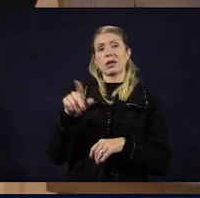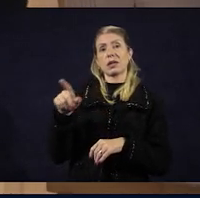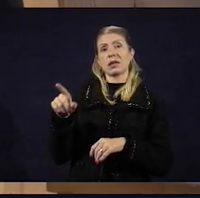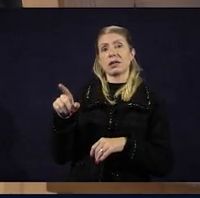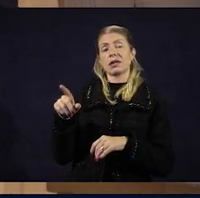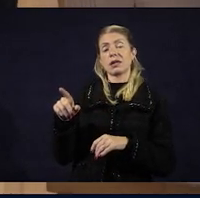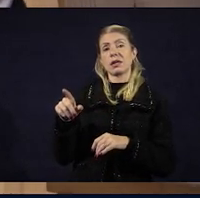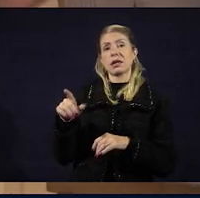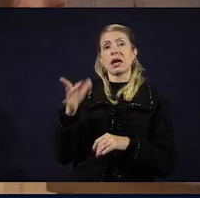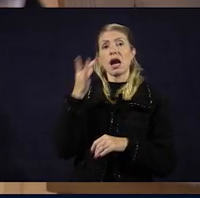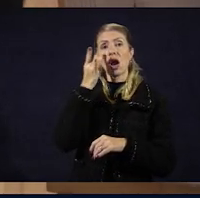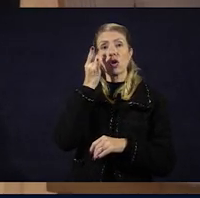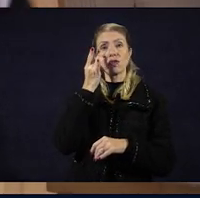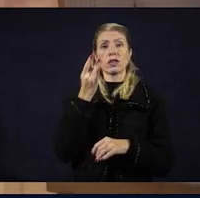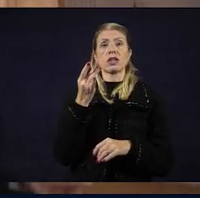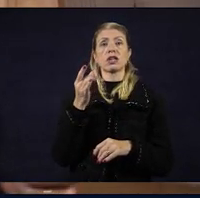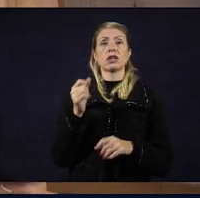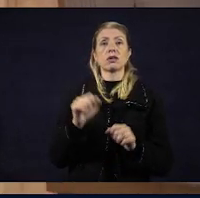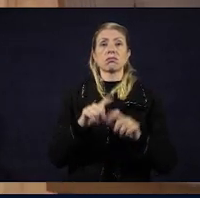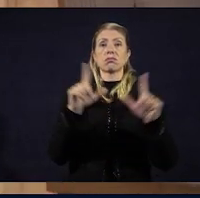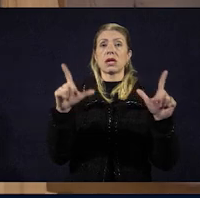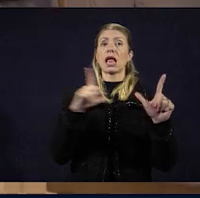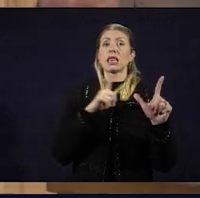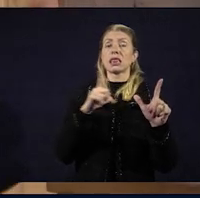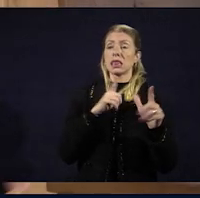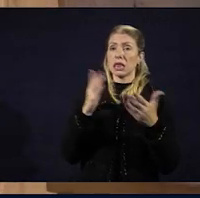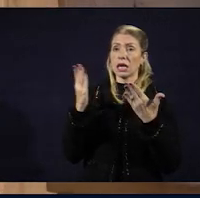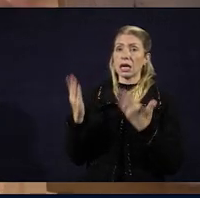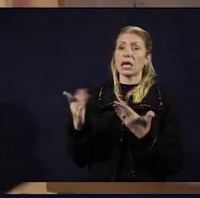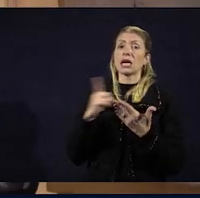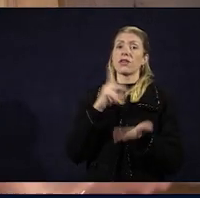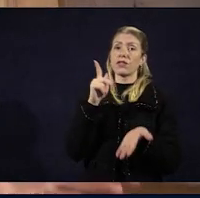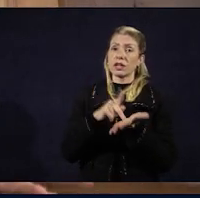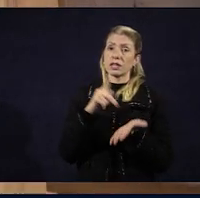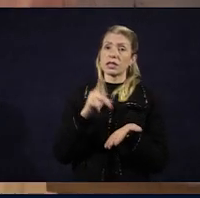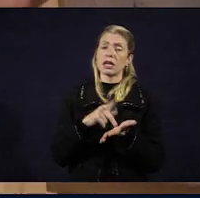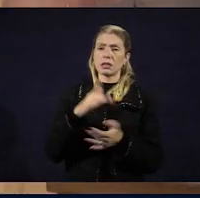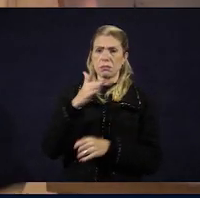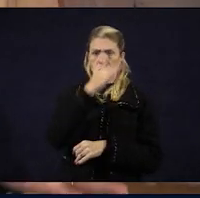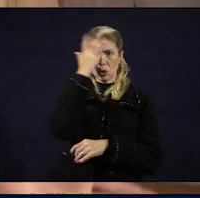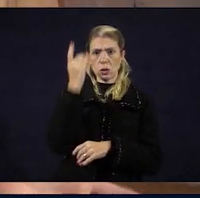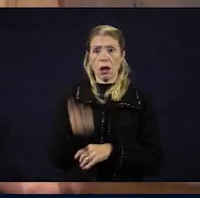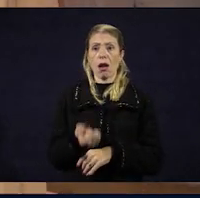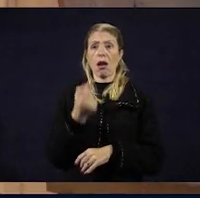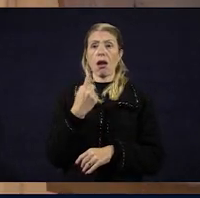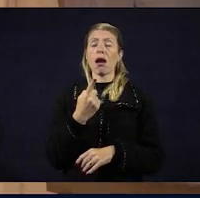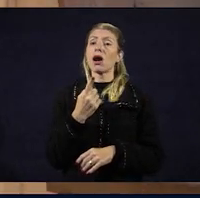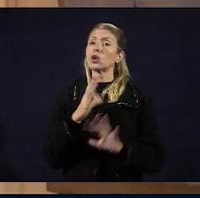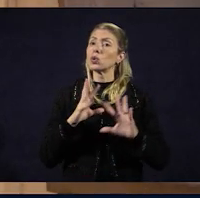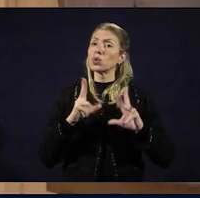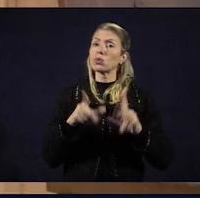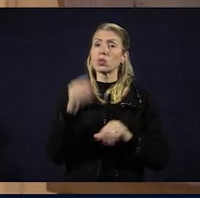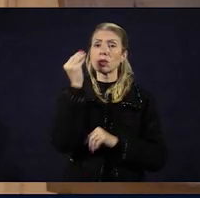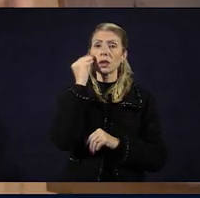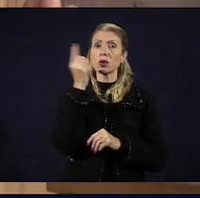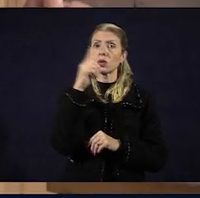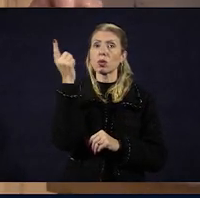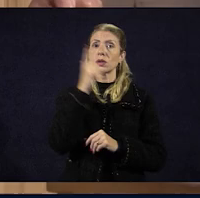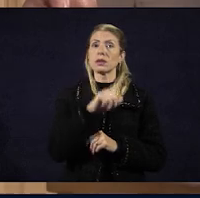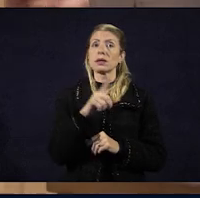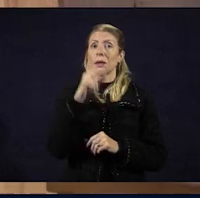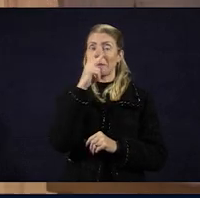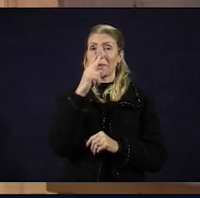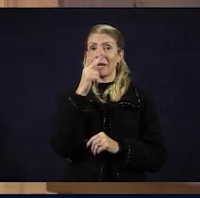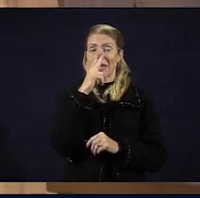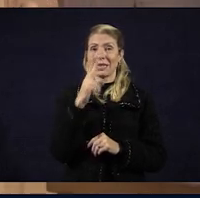ao vivo na tela fala olha tá aqui a planta existe ela é verdadeira porque o pessoal bom aí todo mundo tentou ninguém conseguiu e a gente parece aquele